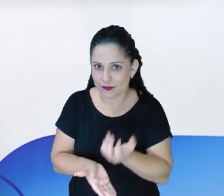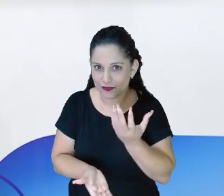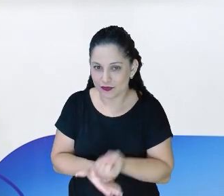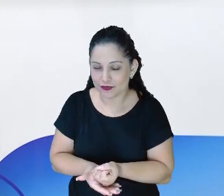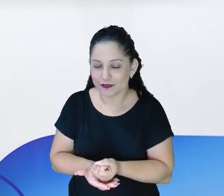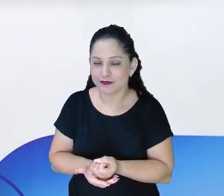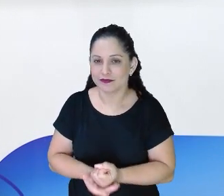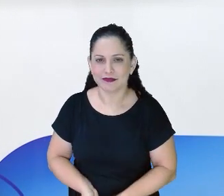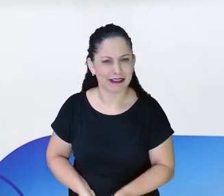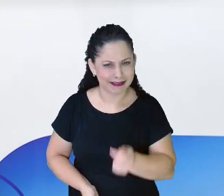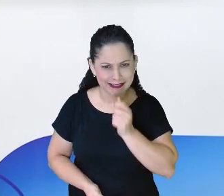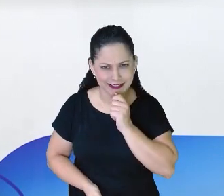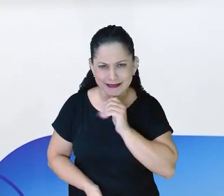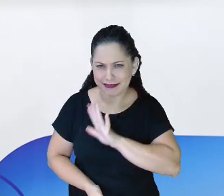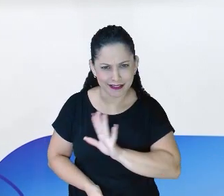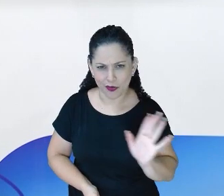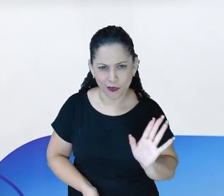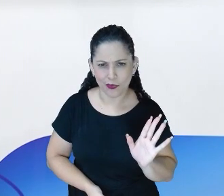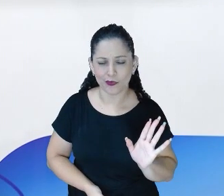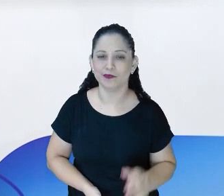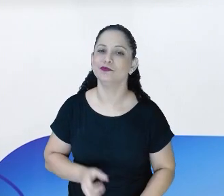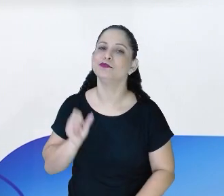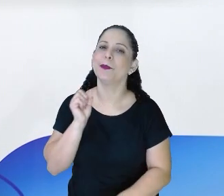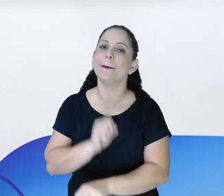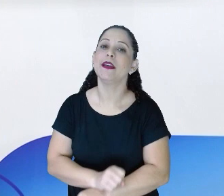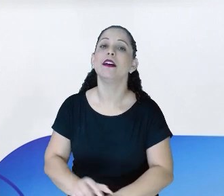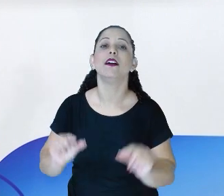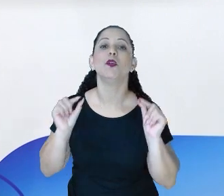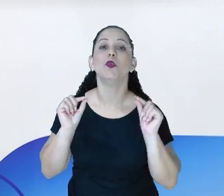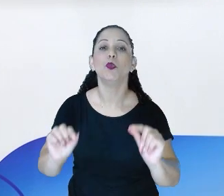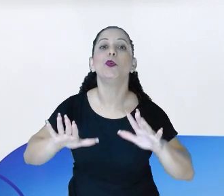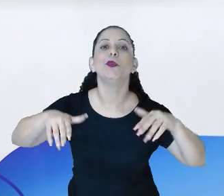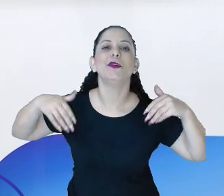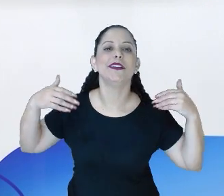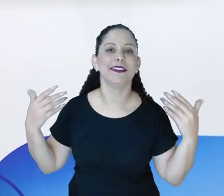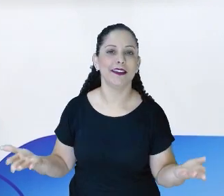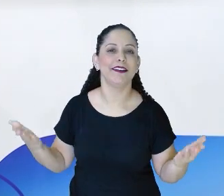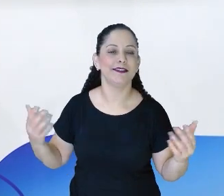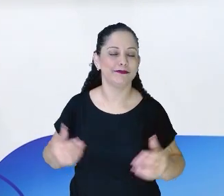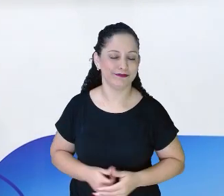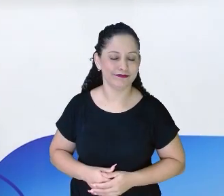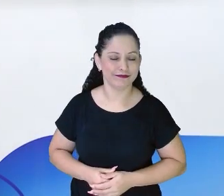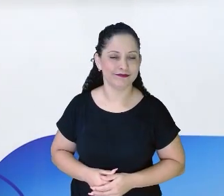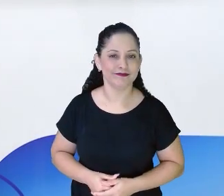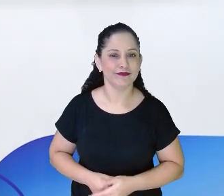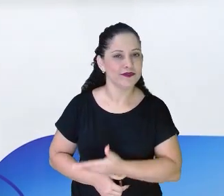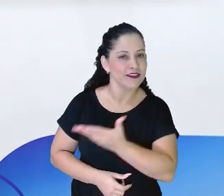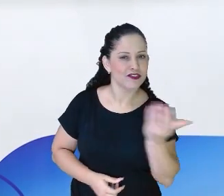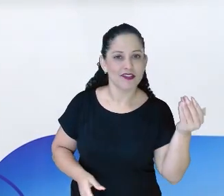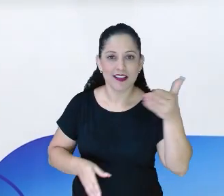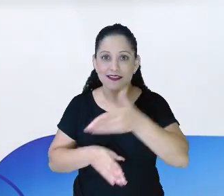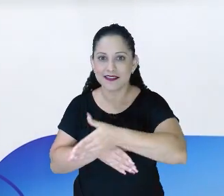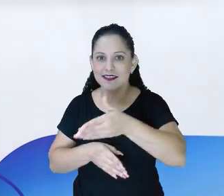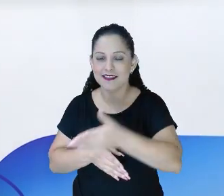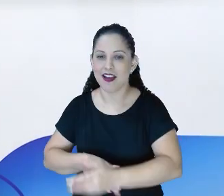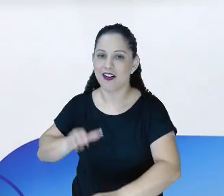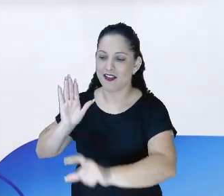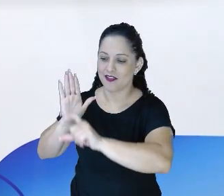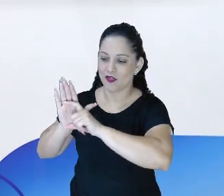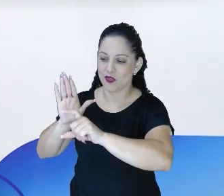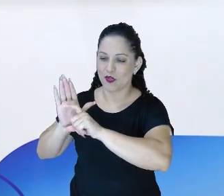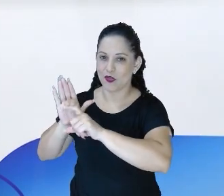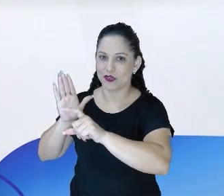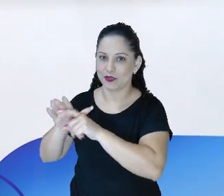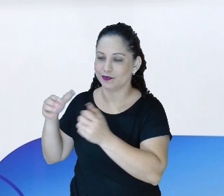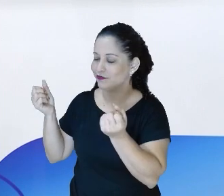Recife? Ainda não? Tá esperando o quê, quinto ano? Acesse o QR Code que vai aparecer na